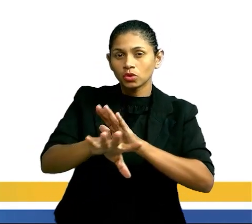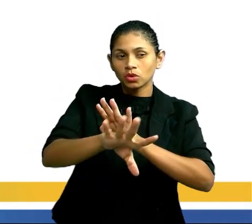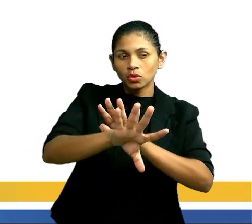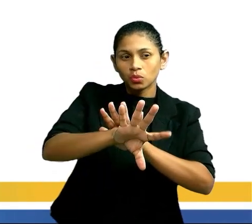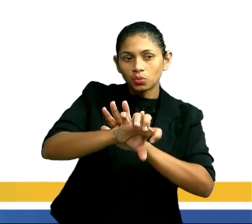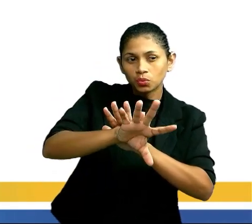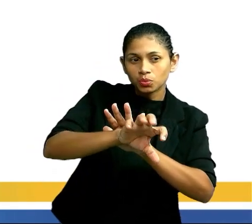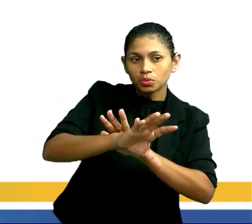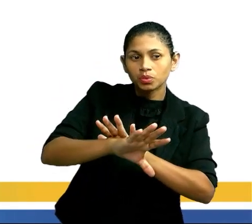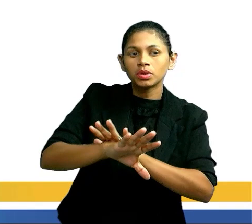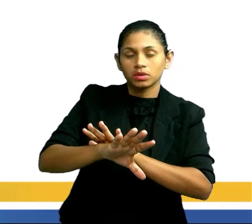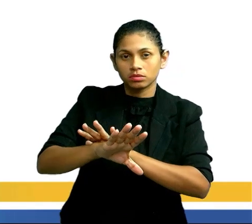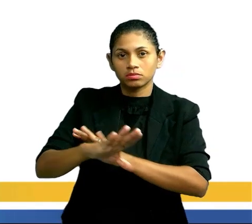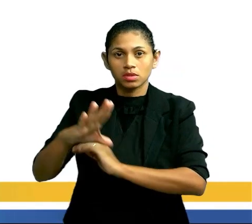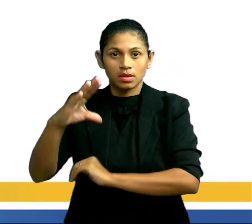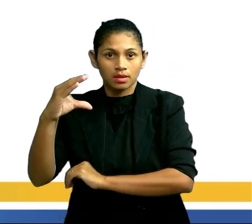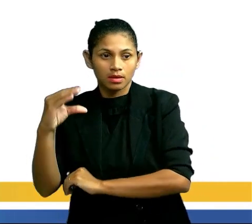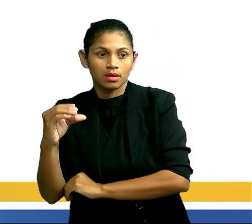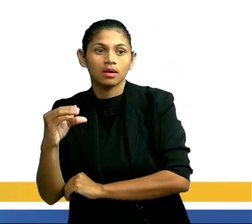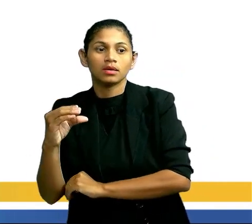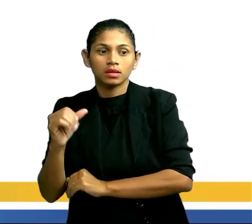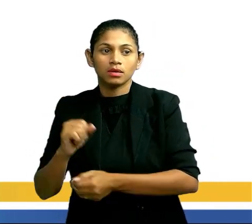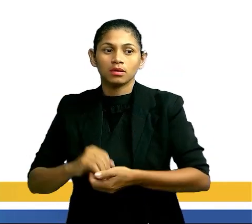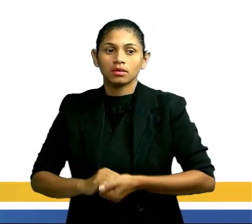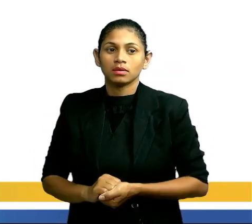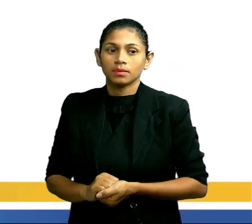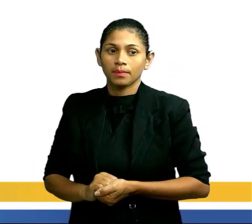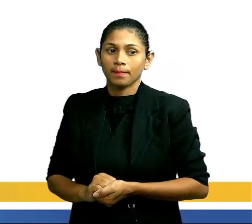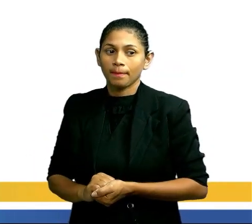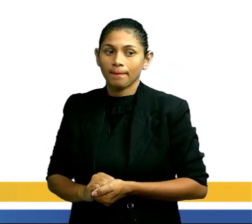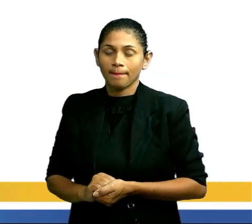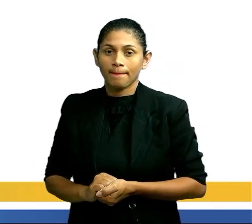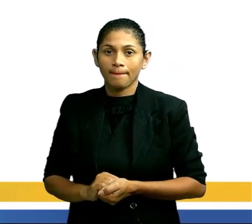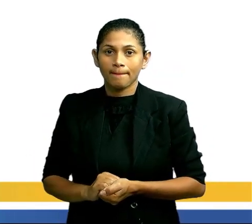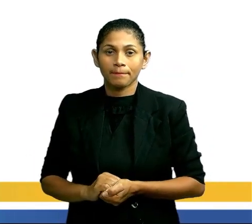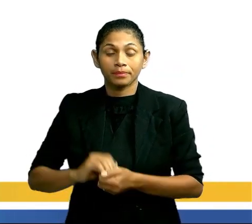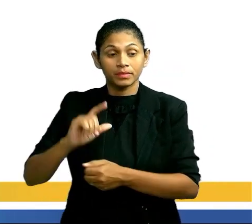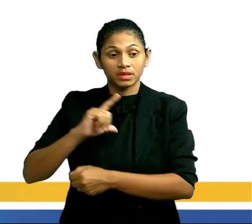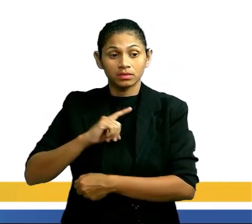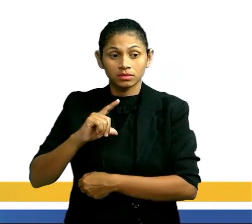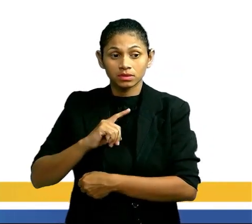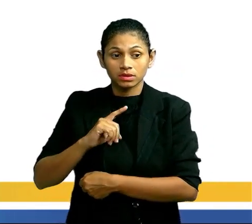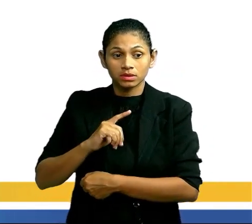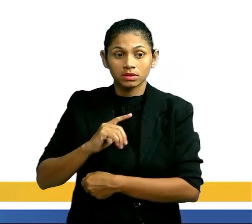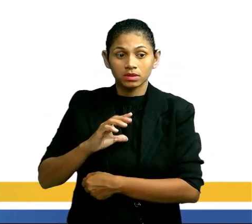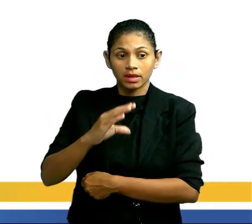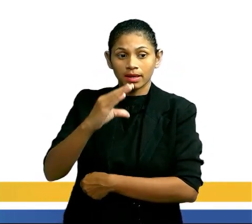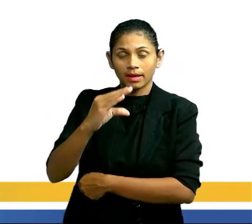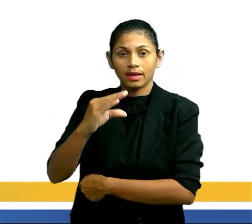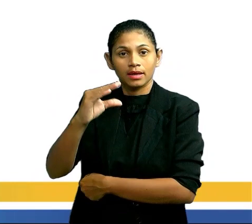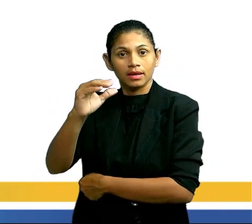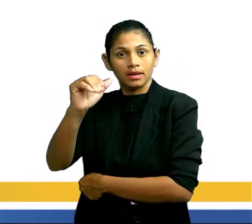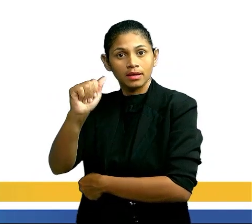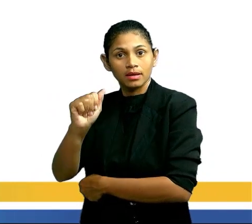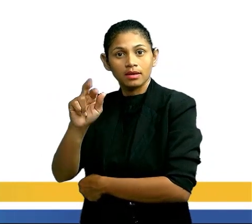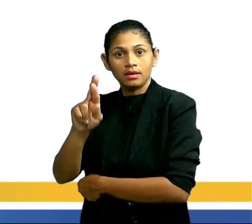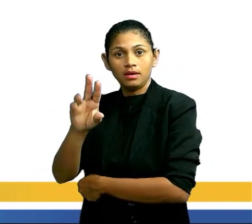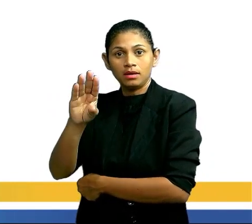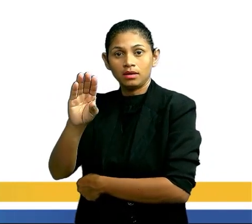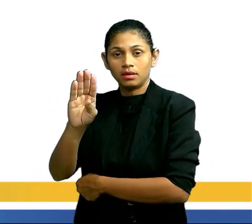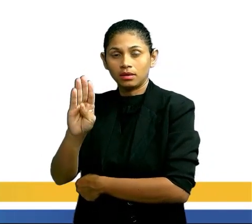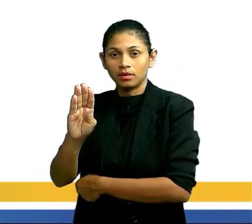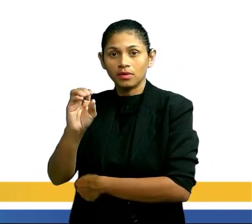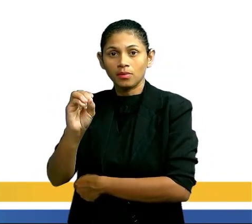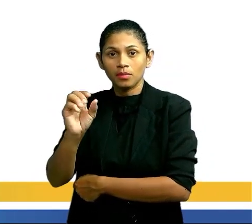ácidos carboxílicos, que é a principal função. Um ácido carboxílico, nós vamos ter uma carboxila. E o que é uma carboxila?